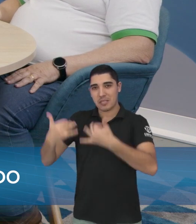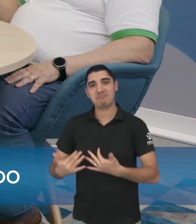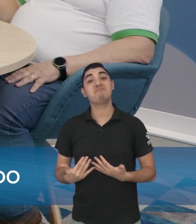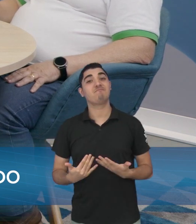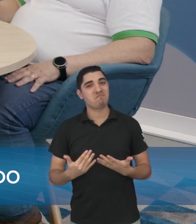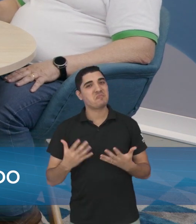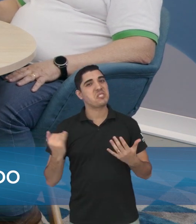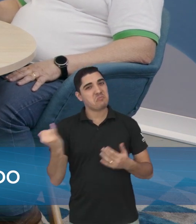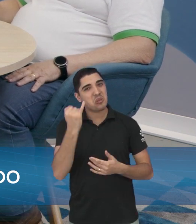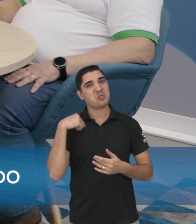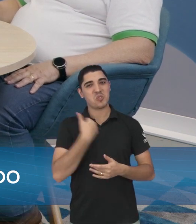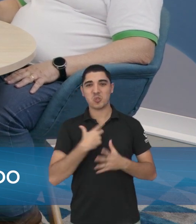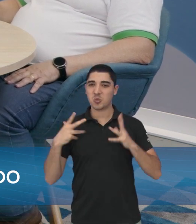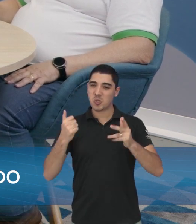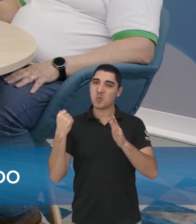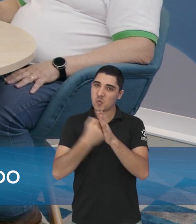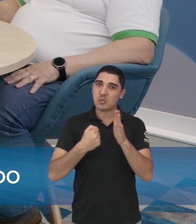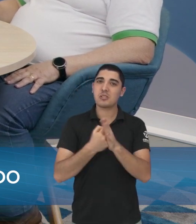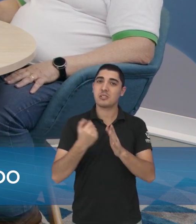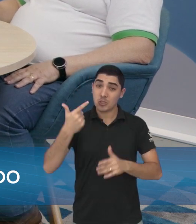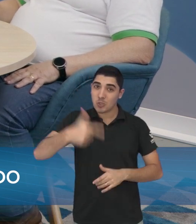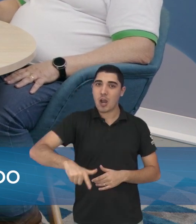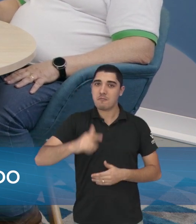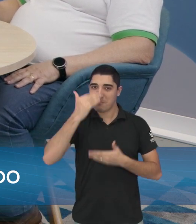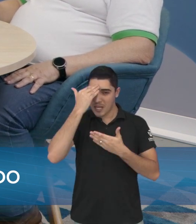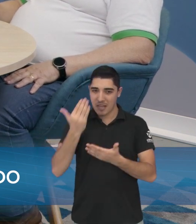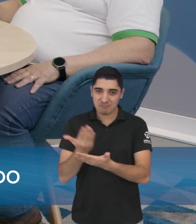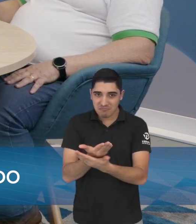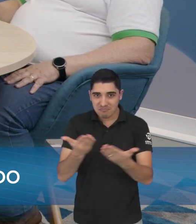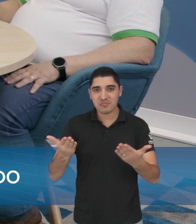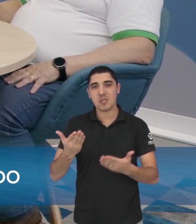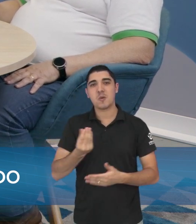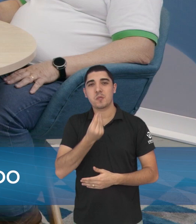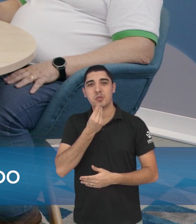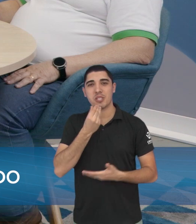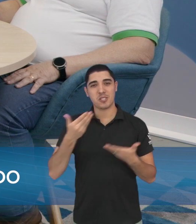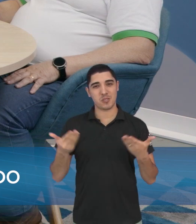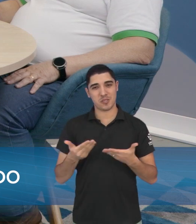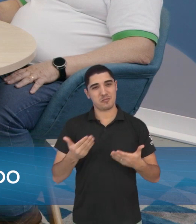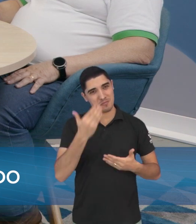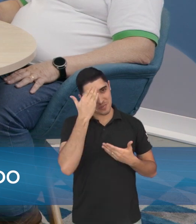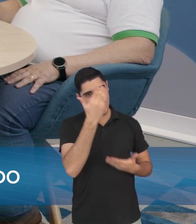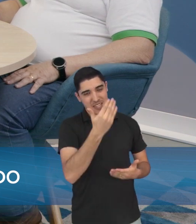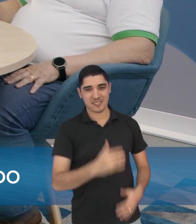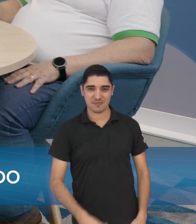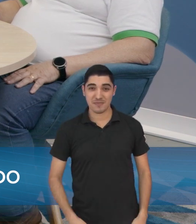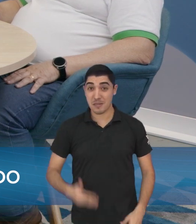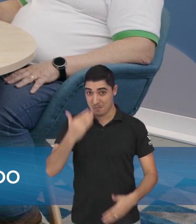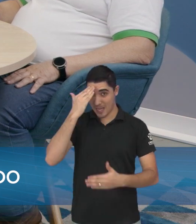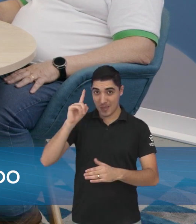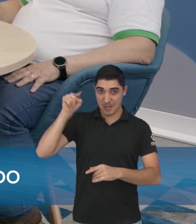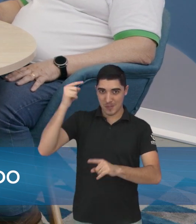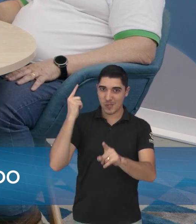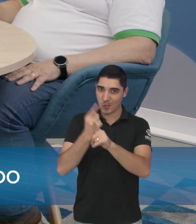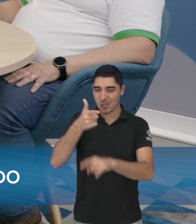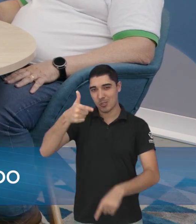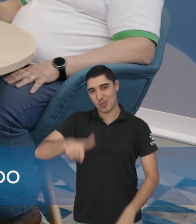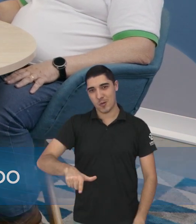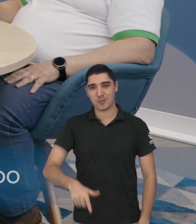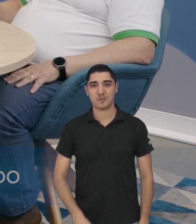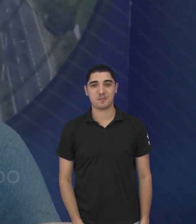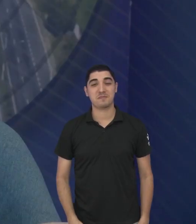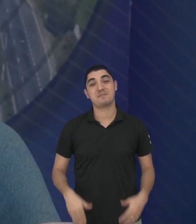essa causa. Então, mais uma vez, muito obrigada pela presença de vocês. Pela viu? oportunidade, Dani. Obrigada. Até a próxima. Obrigado. Até a